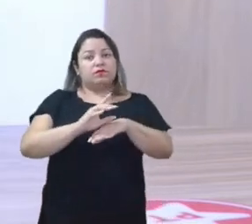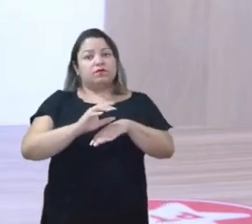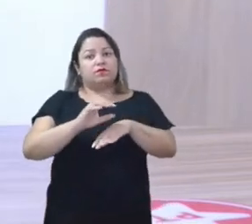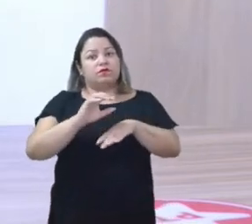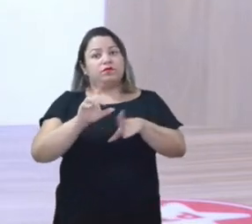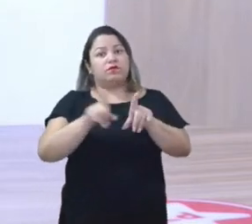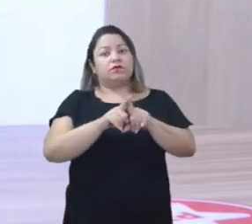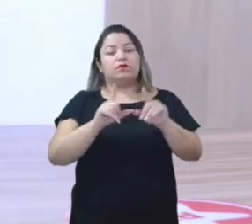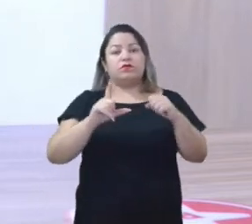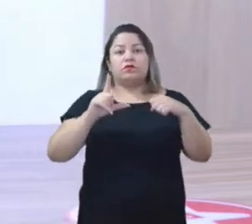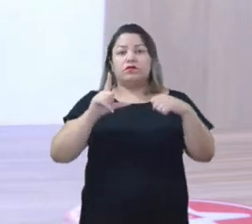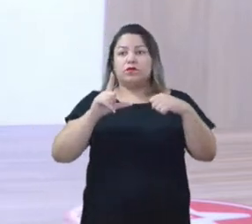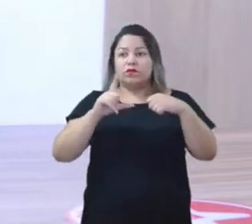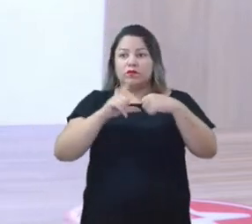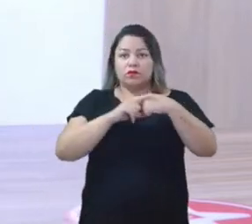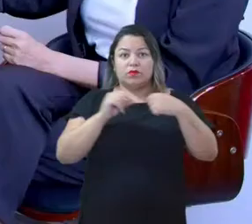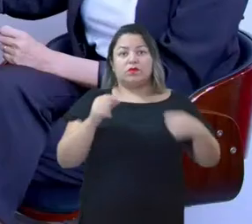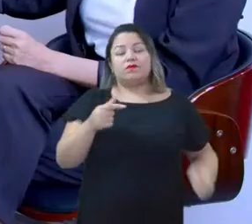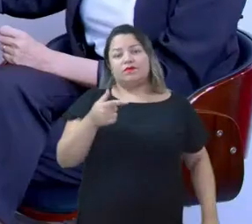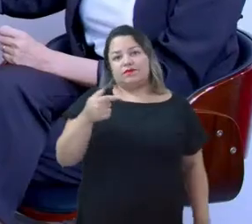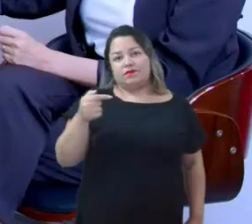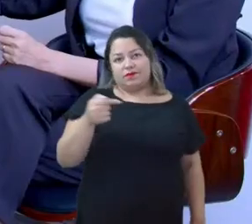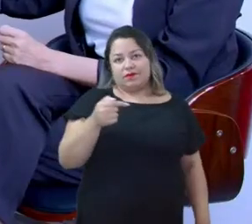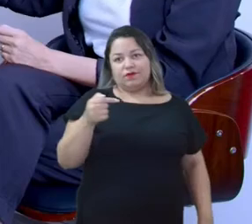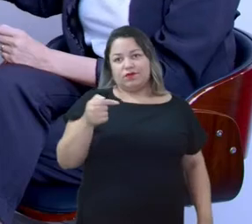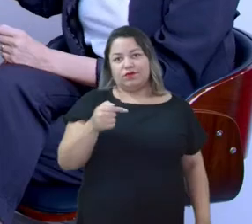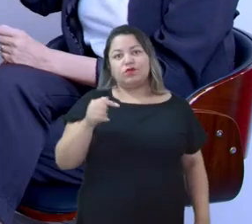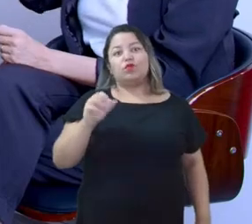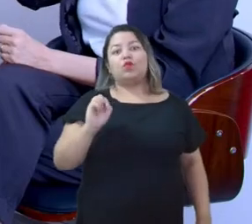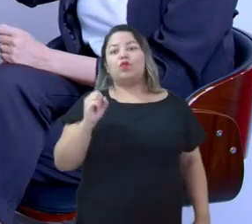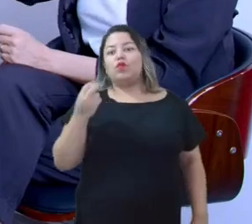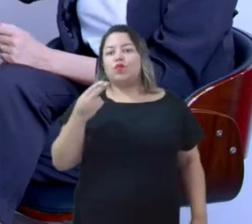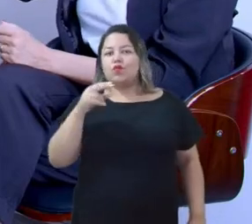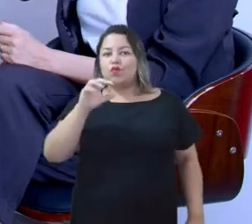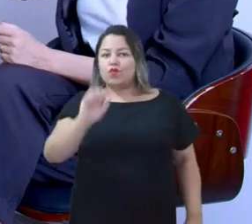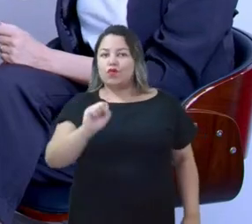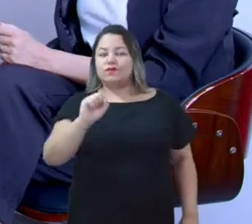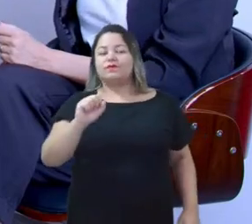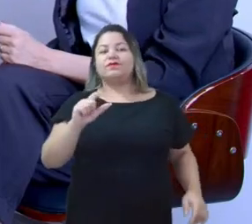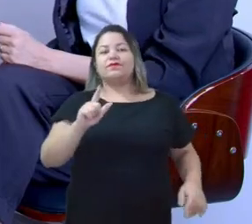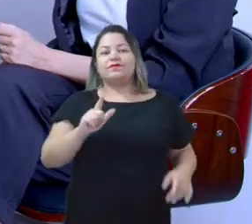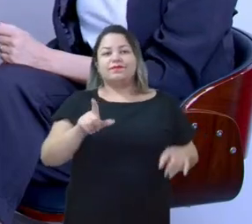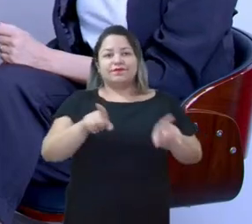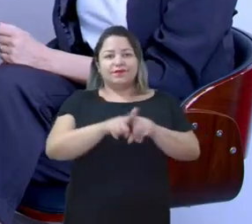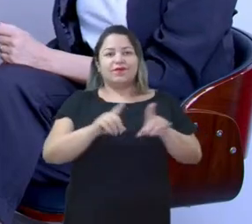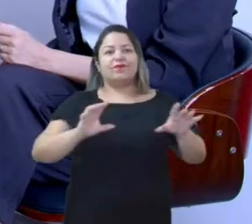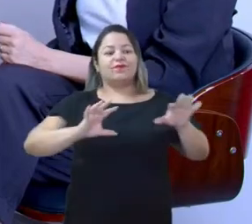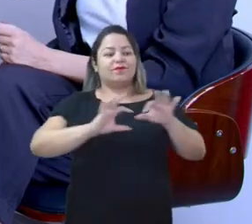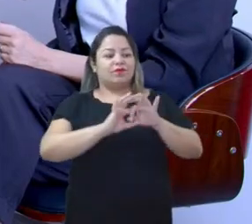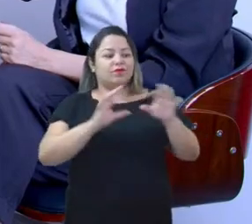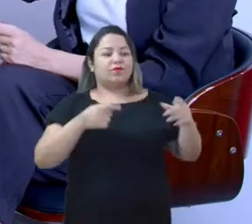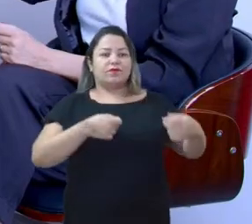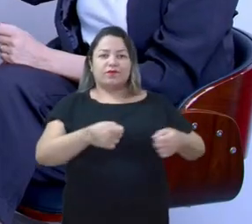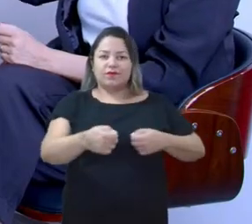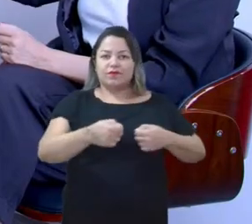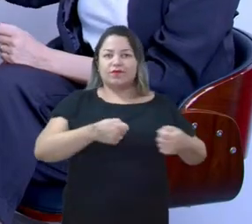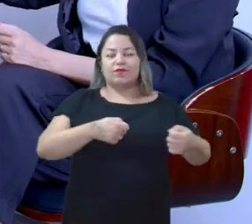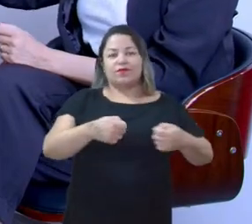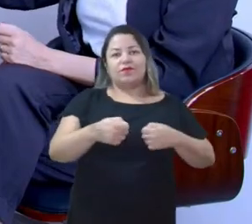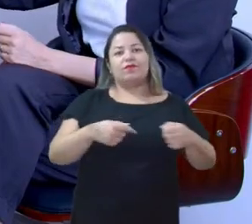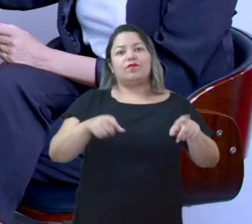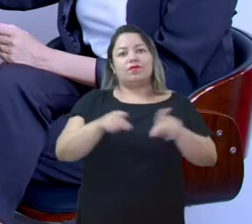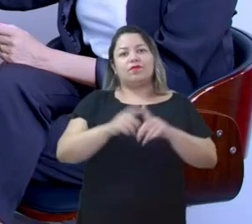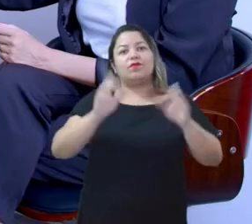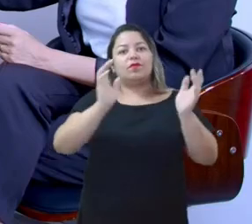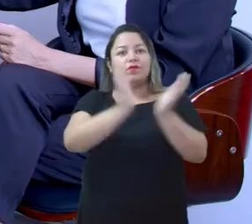o artigo 7 e o artigo 8, permitiu que nas negociações